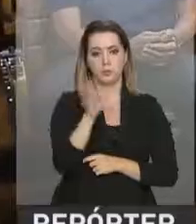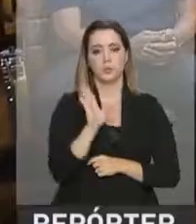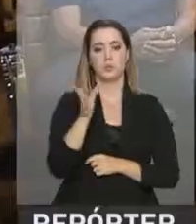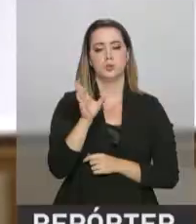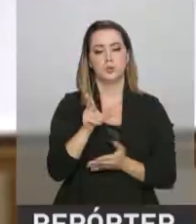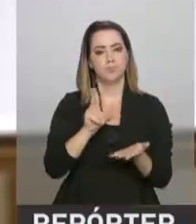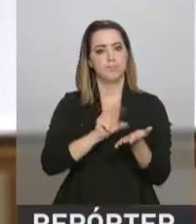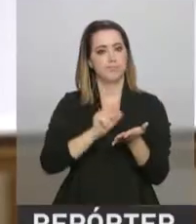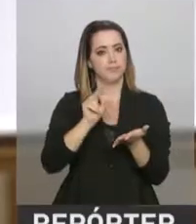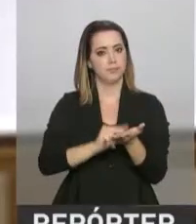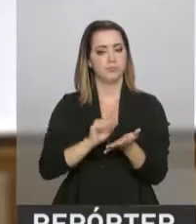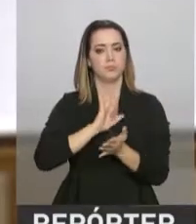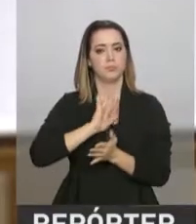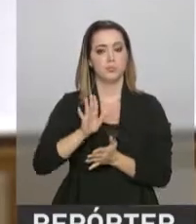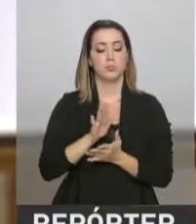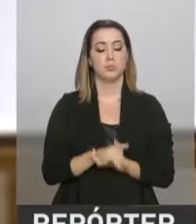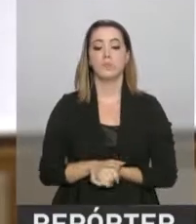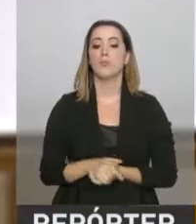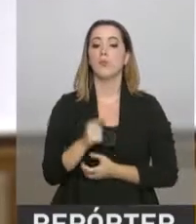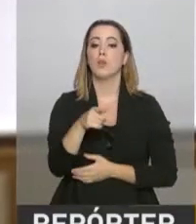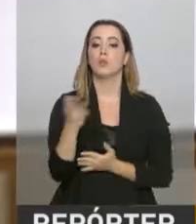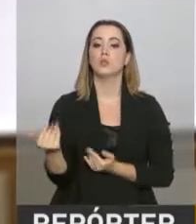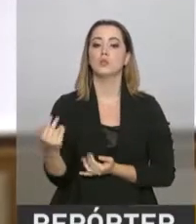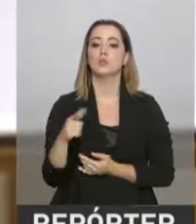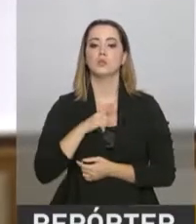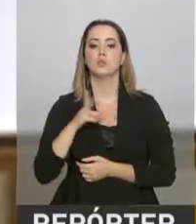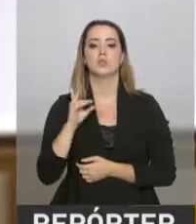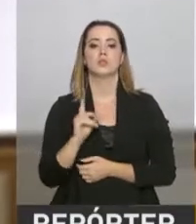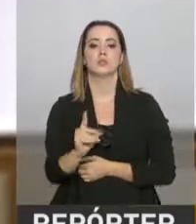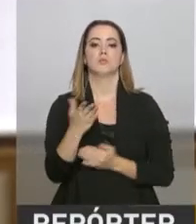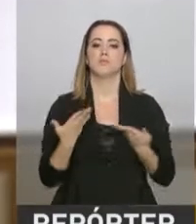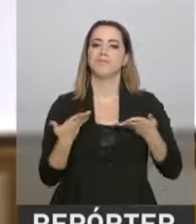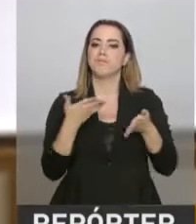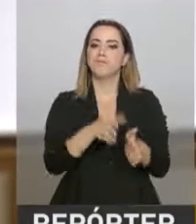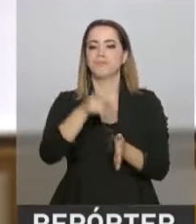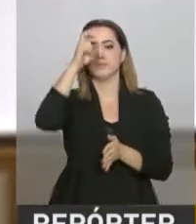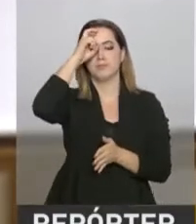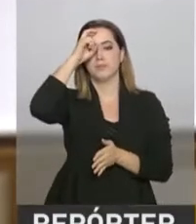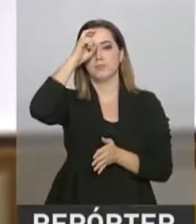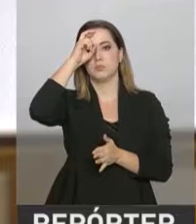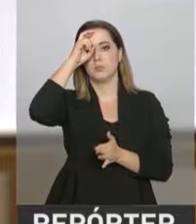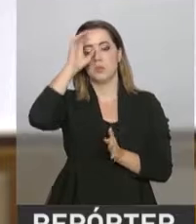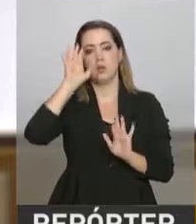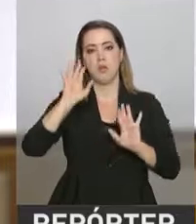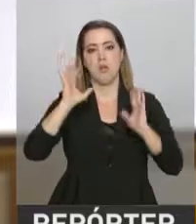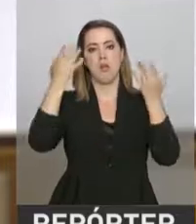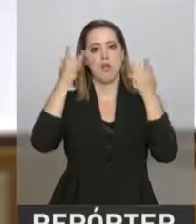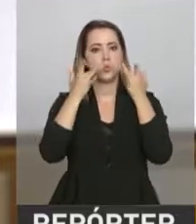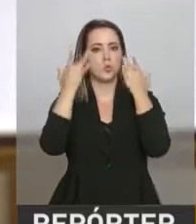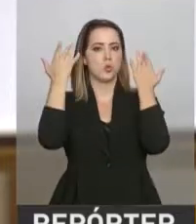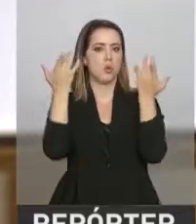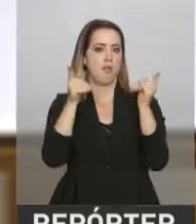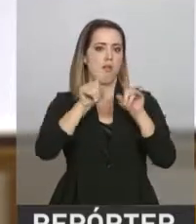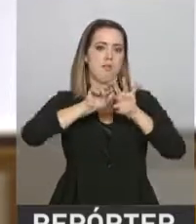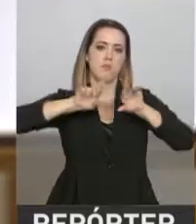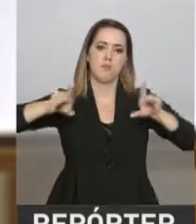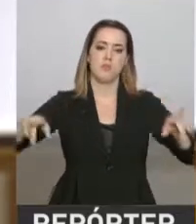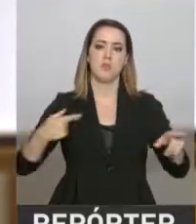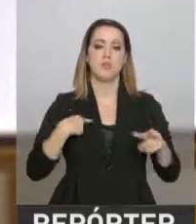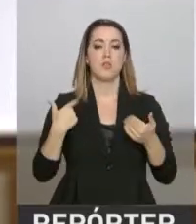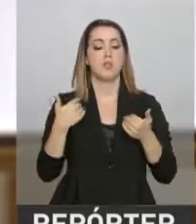celular a jovem passa ter esse direito passa a ter acesso à cultura a sessão teatro é no caso pra jurado nas viagens